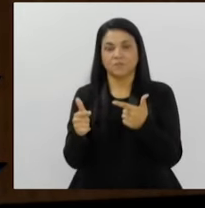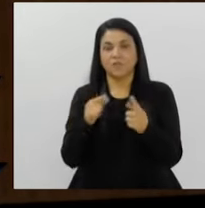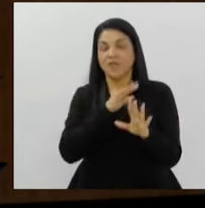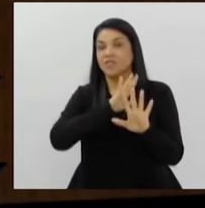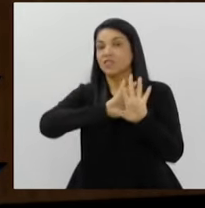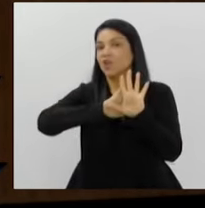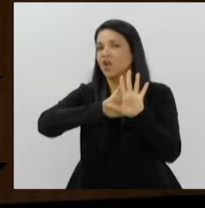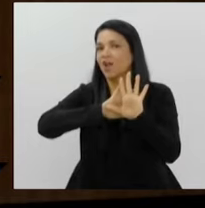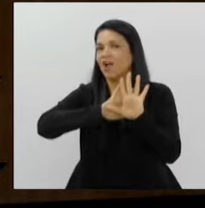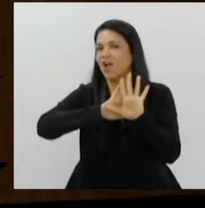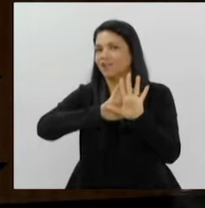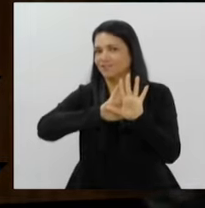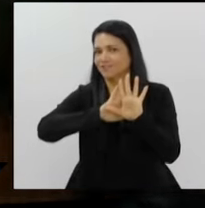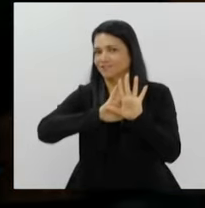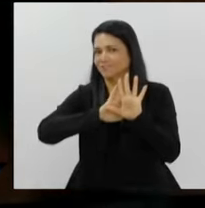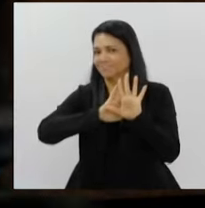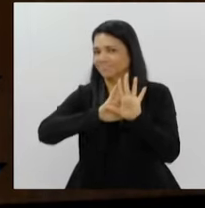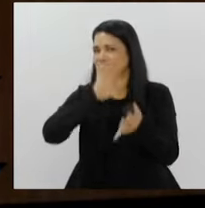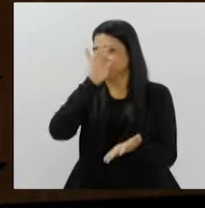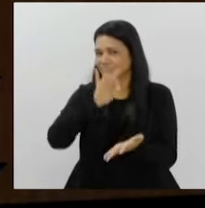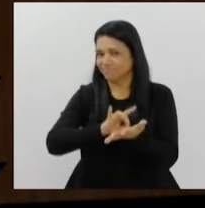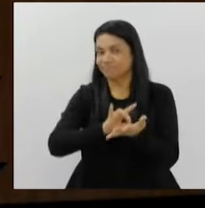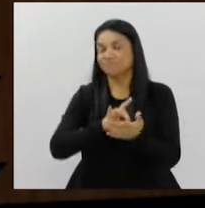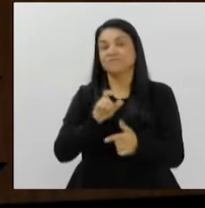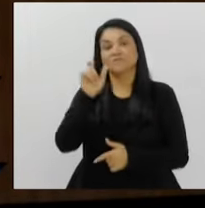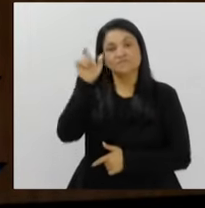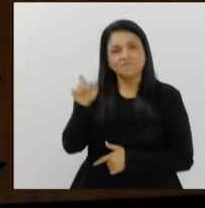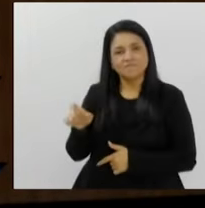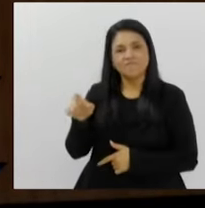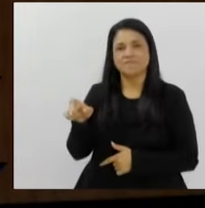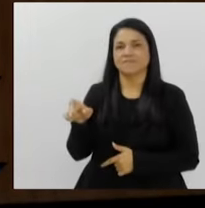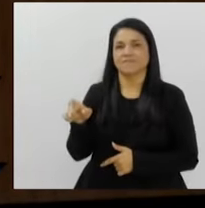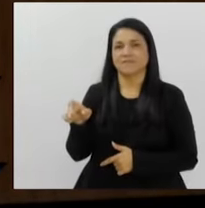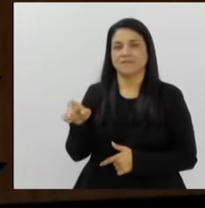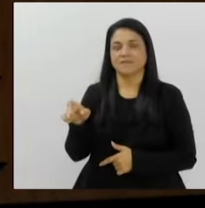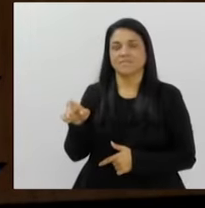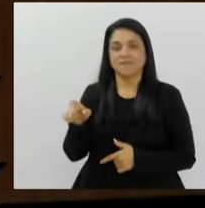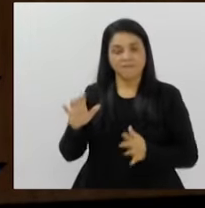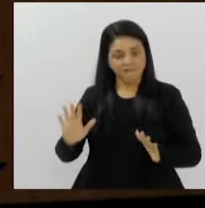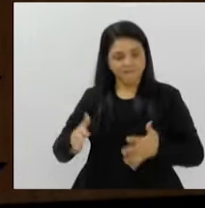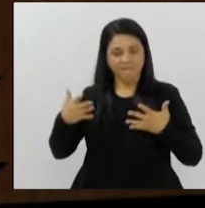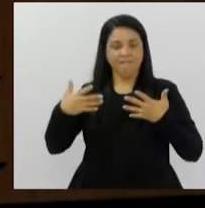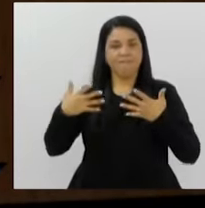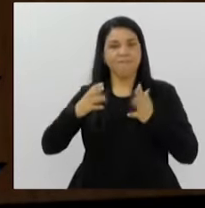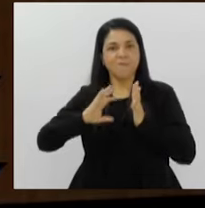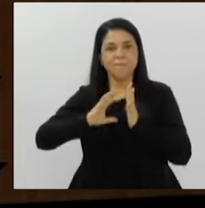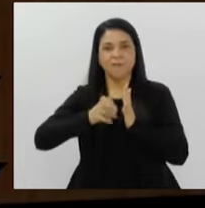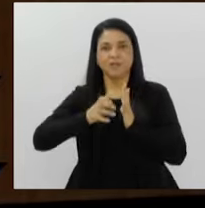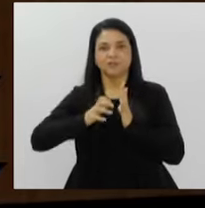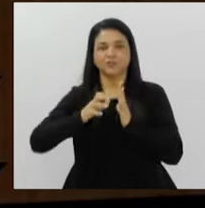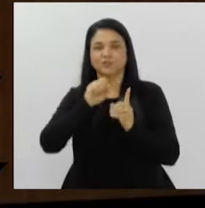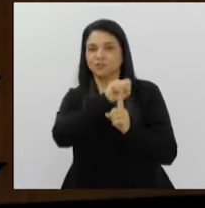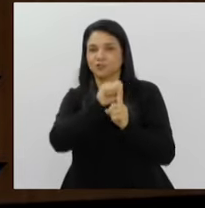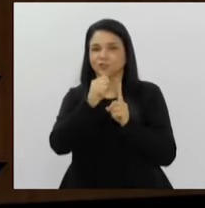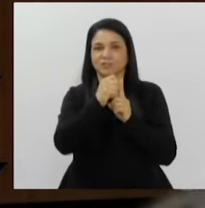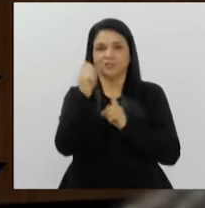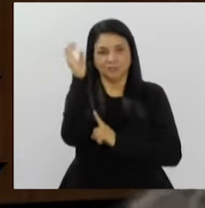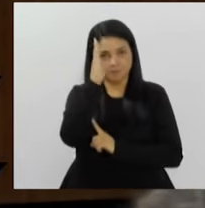ideológica. Vossa Excelência, insuflado pelo Partido Socialista